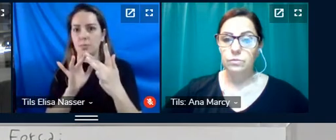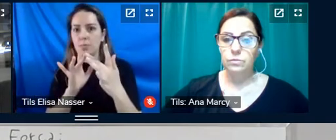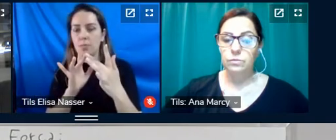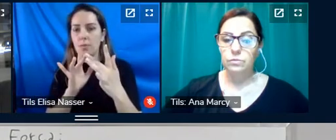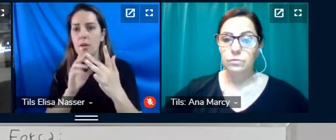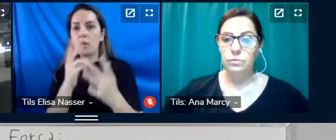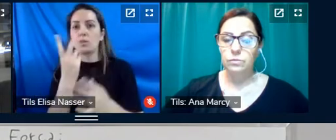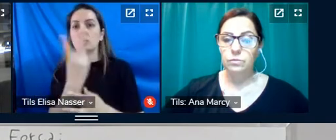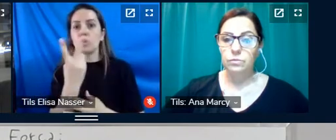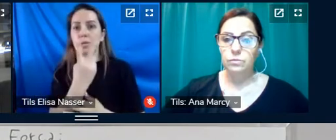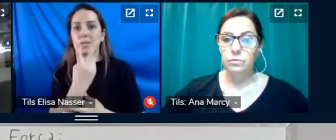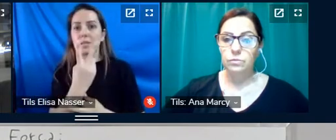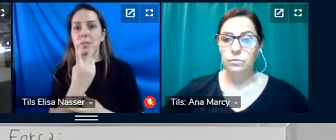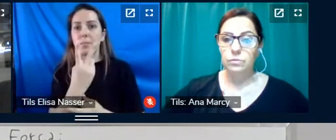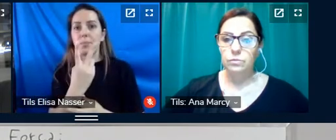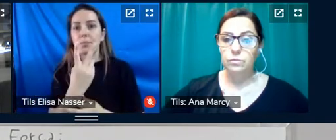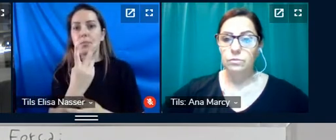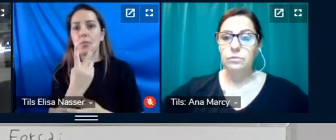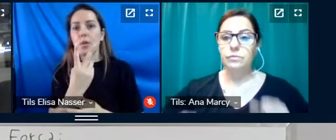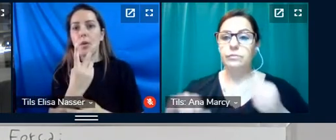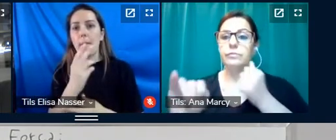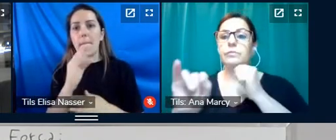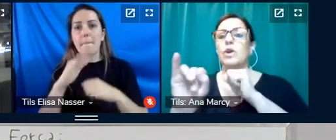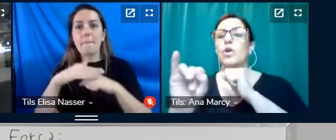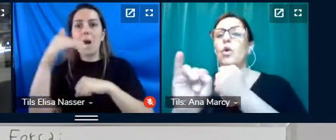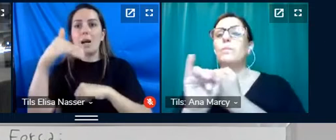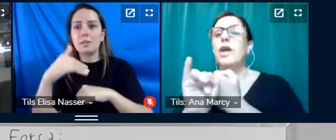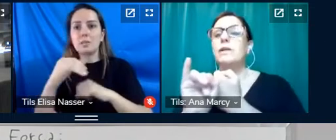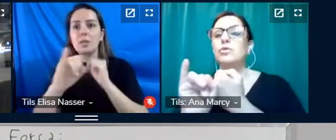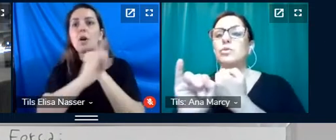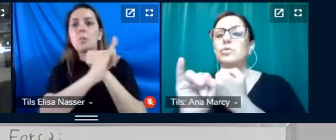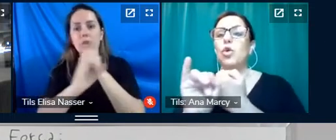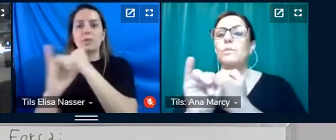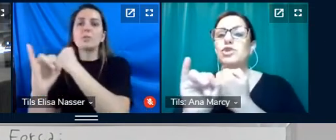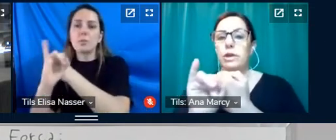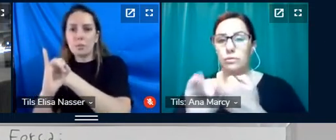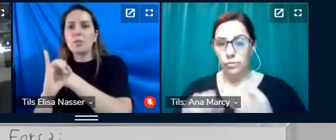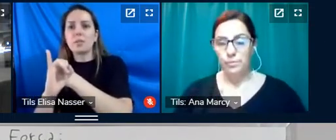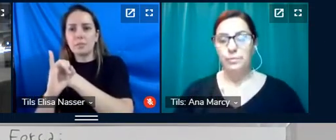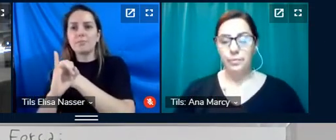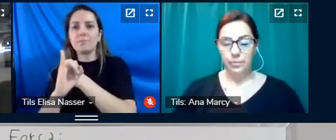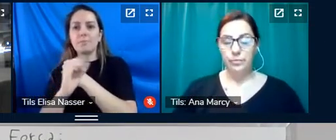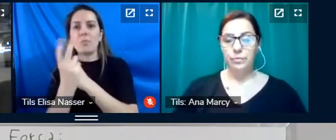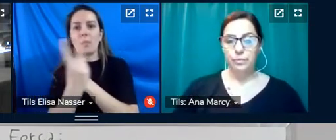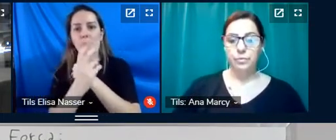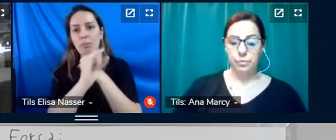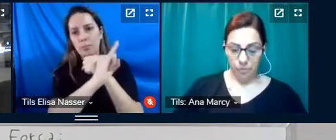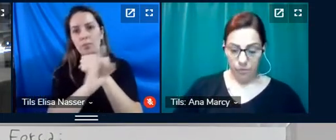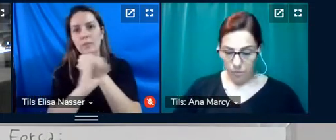entre corpos, né? Corpos, objetos, pedras,